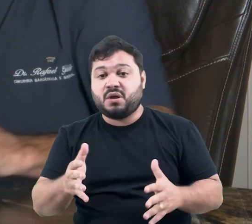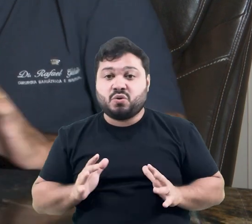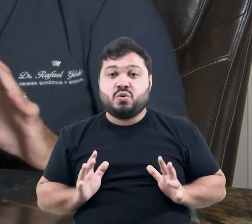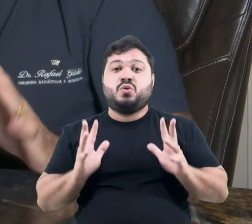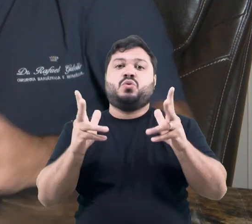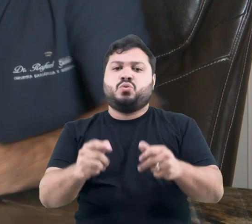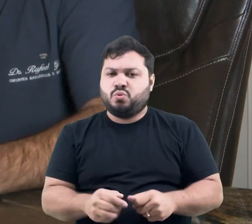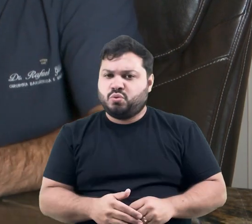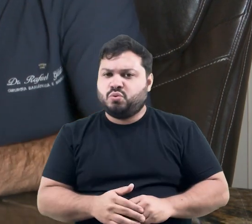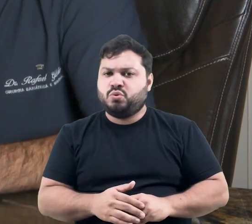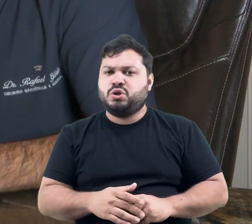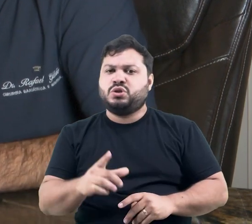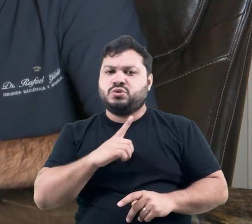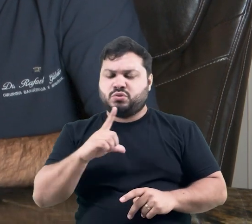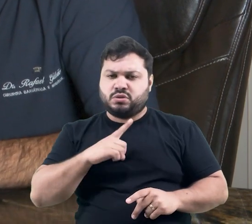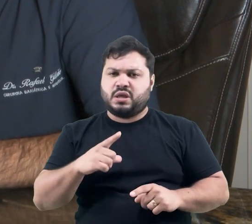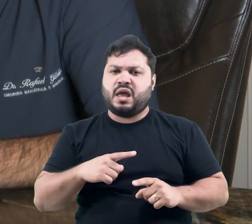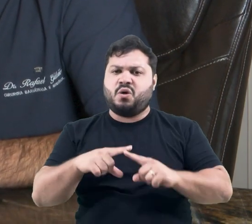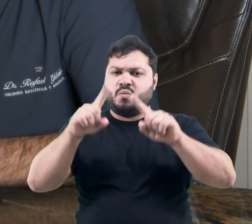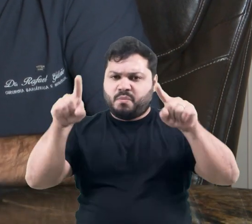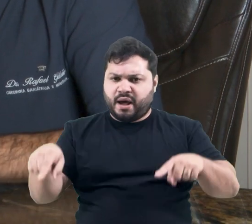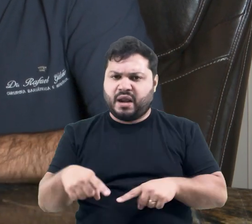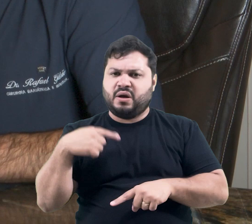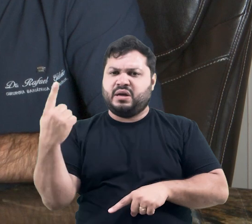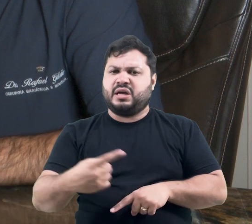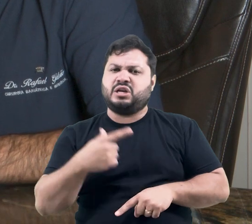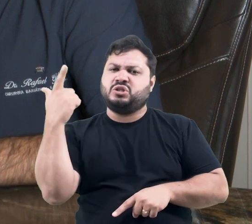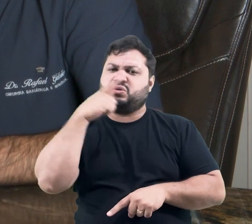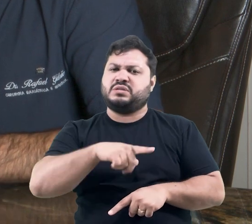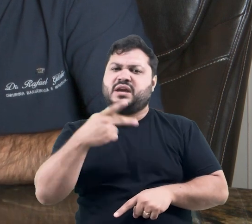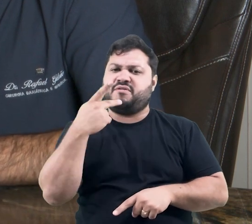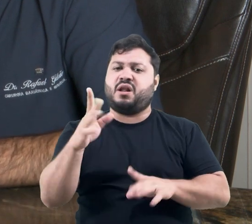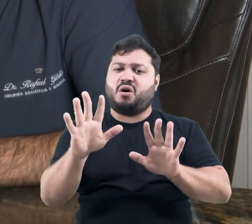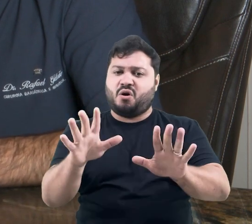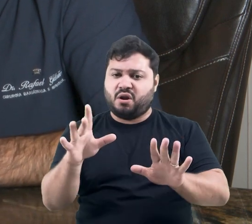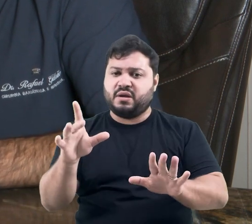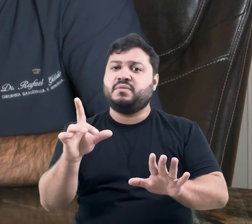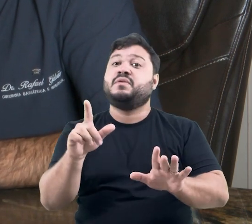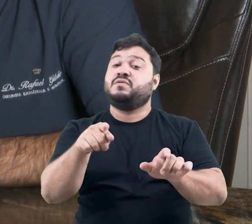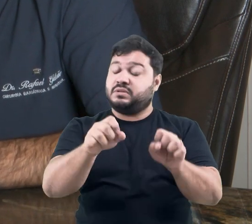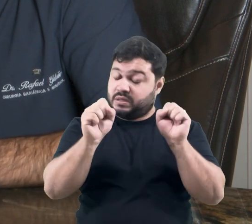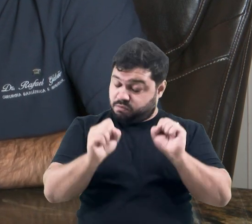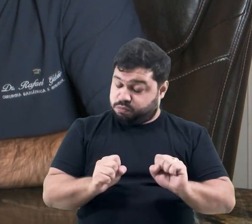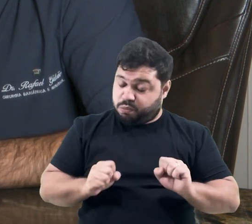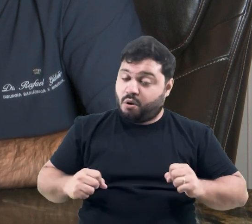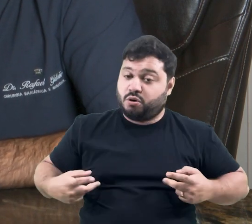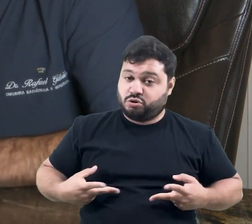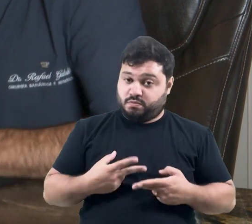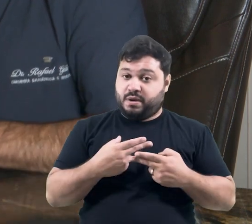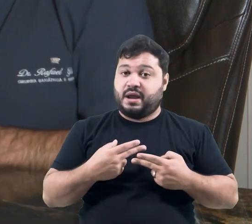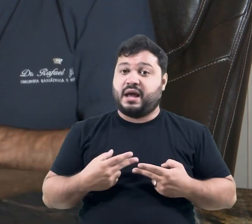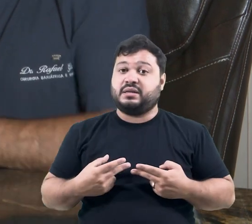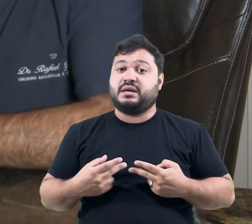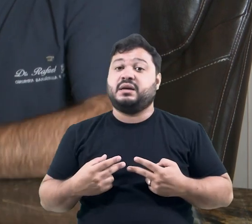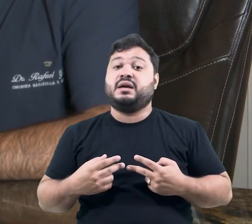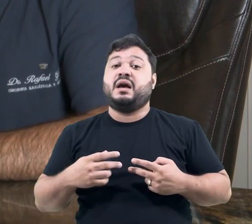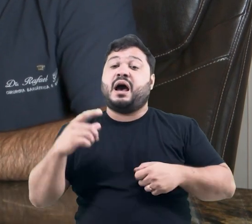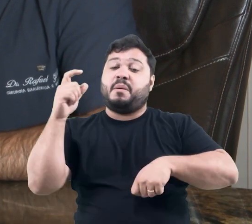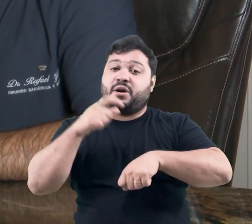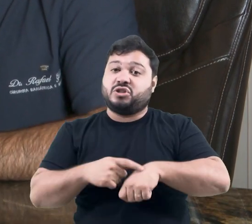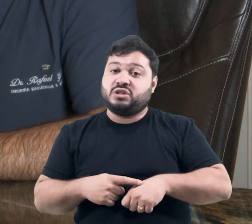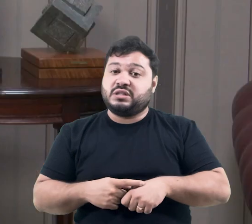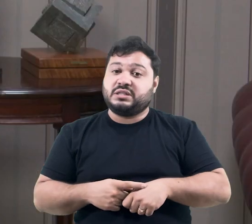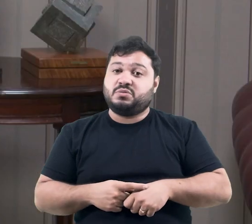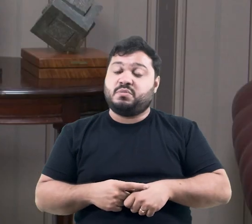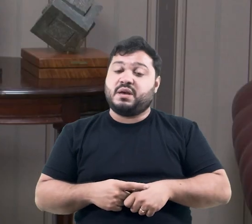clínico. Tudo isso gera um painel onde a gente consegue falar assim, ó, você tem indicação de cirurgia bariátrica. A partir desse